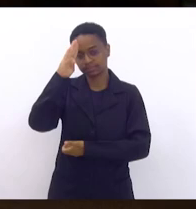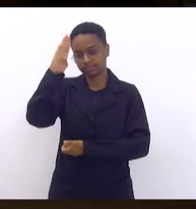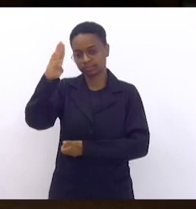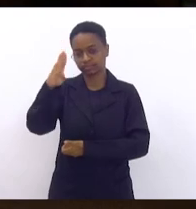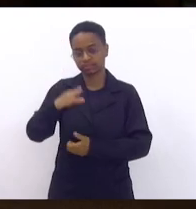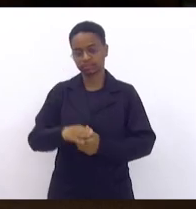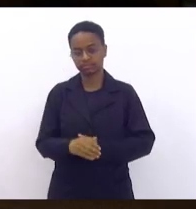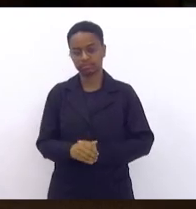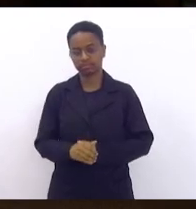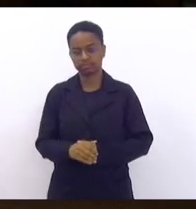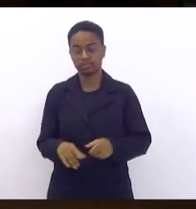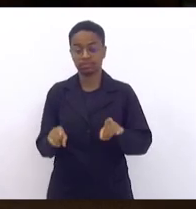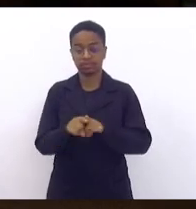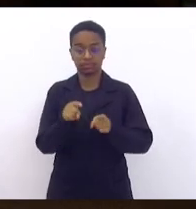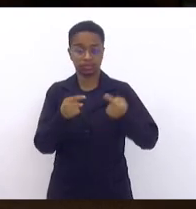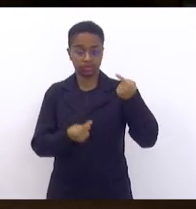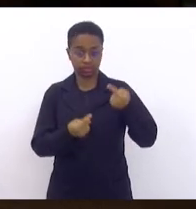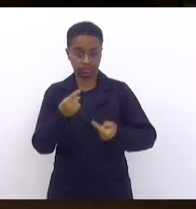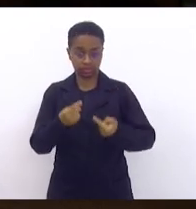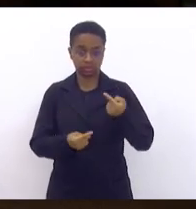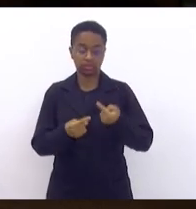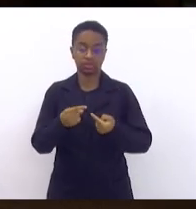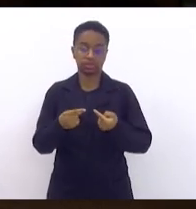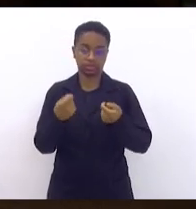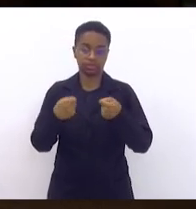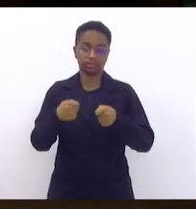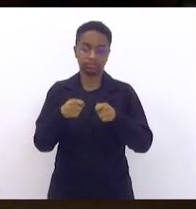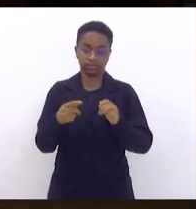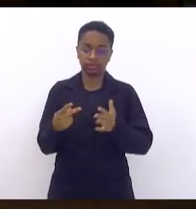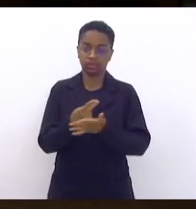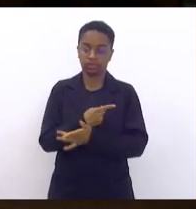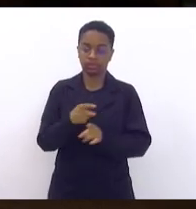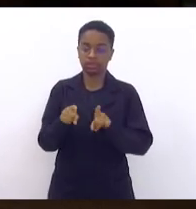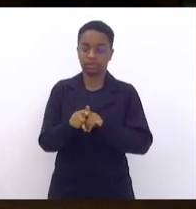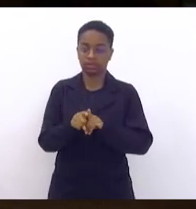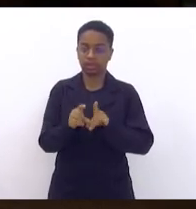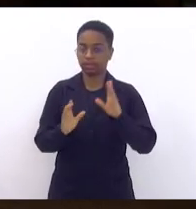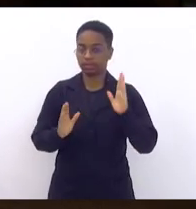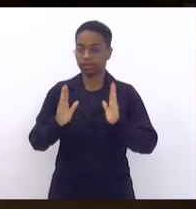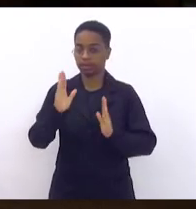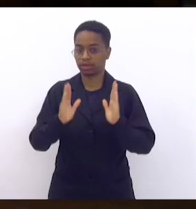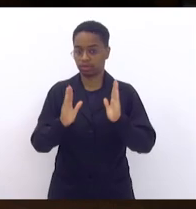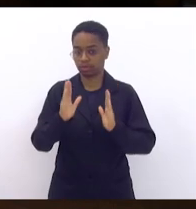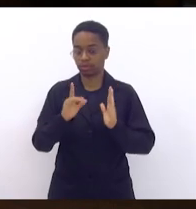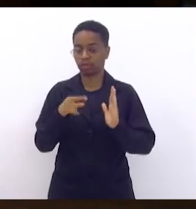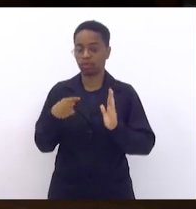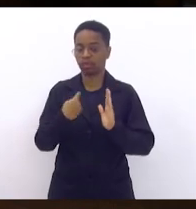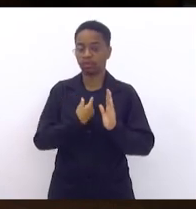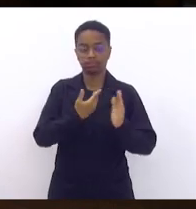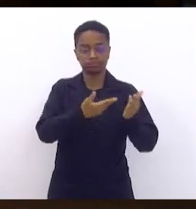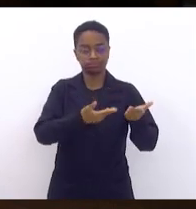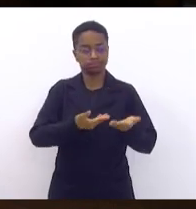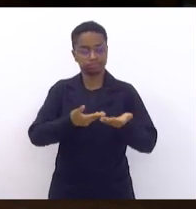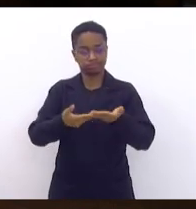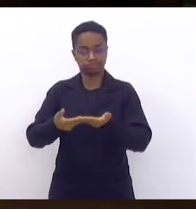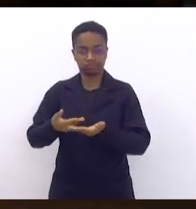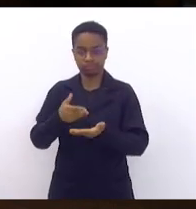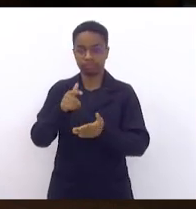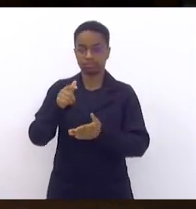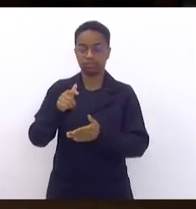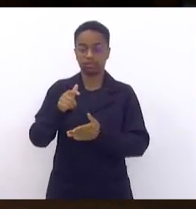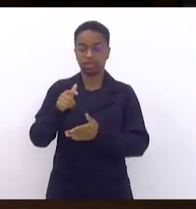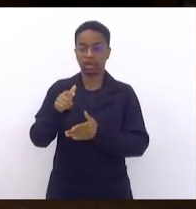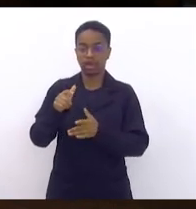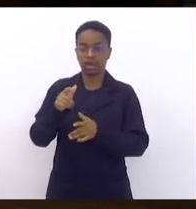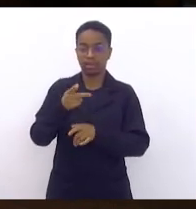e que esse debate venha e seja feito também durante esse período em que a gente vai estar recebendo as 20 grandes nações que são